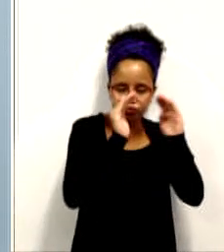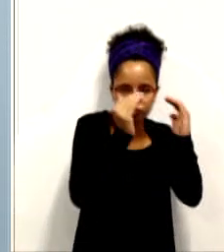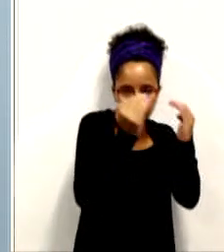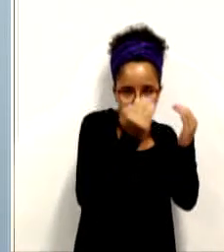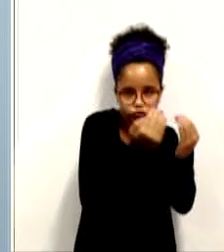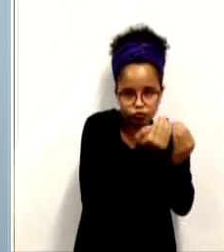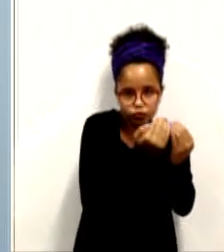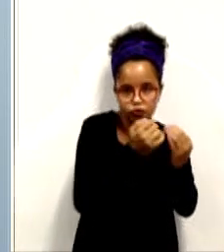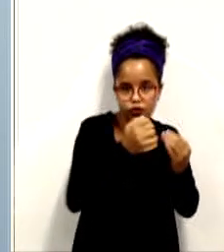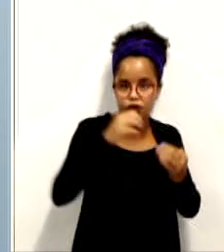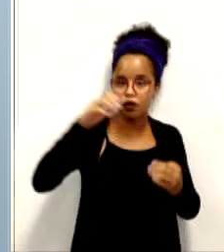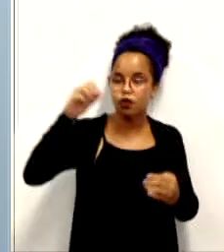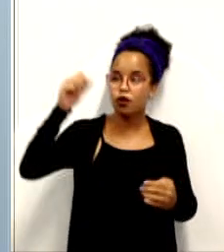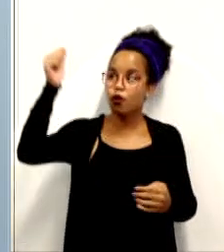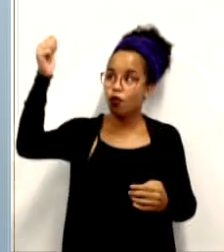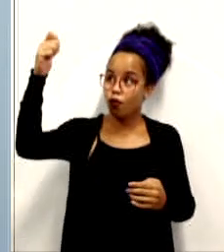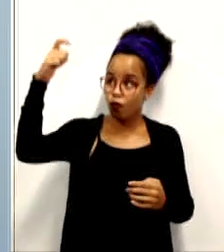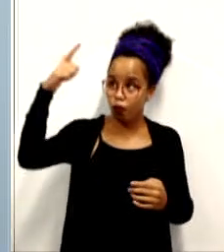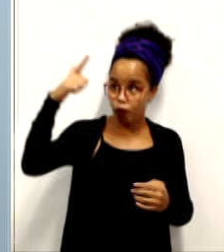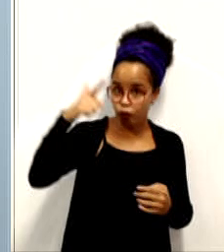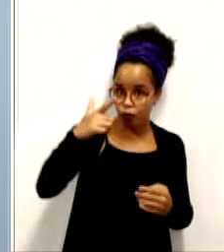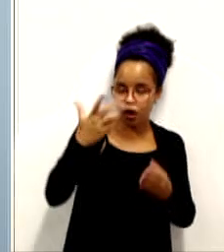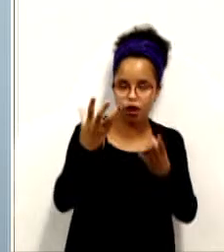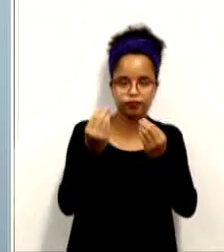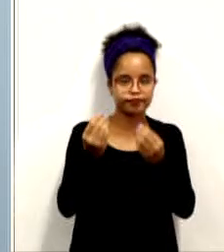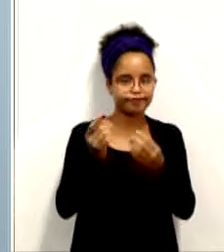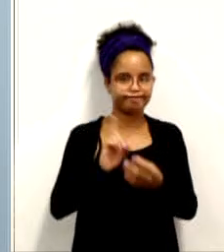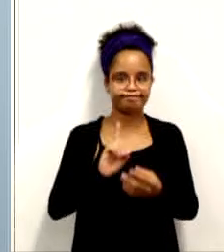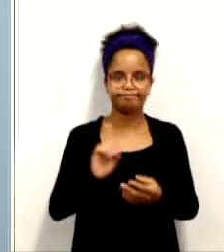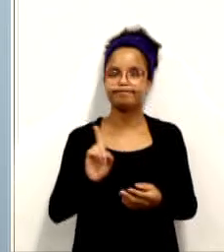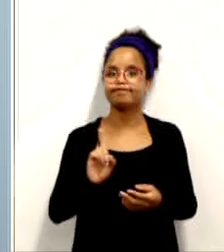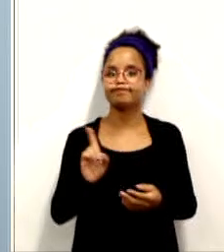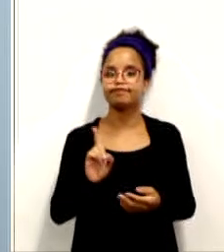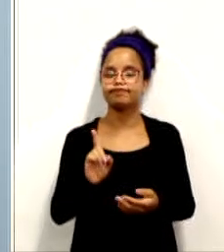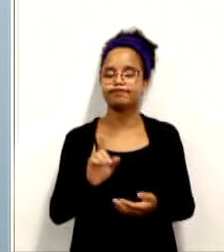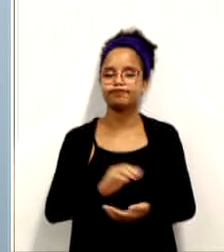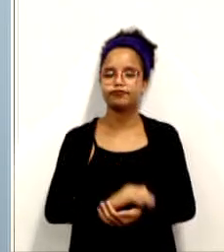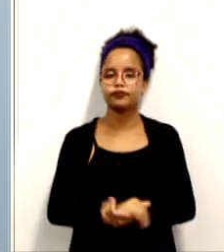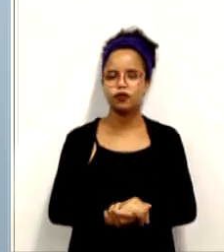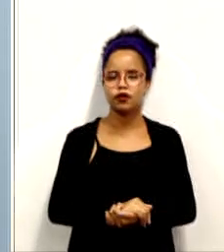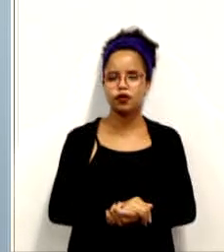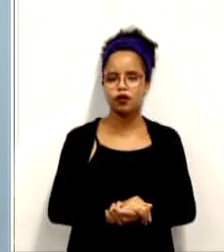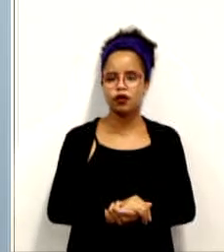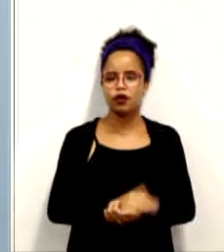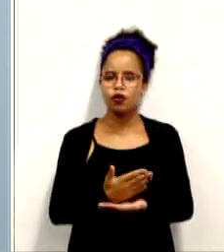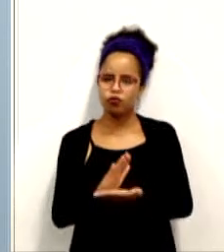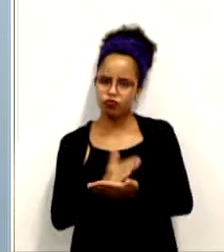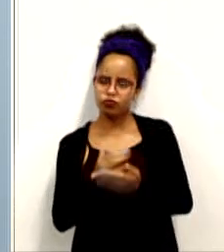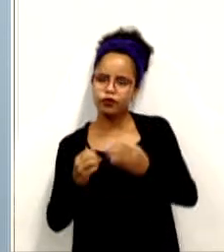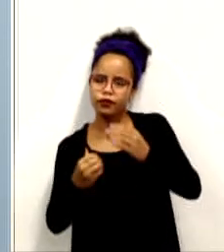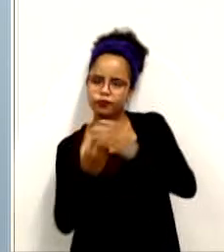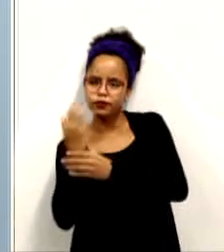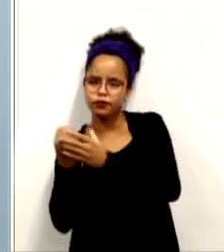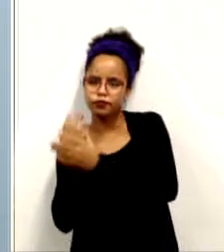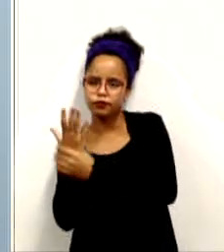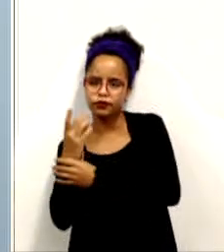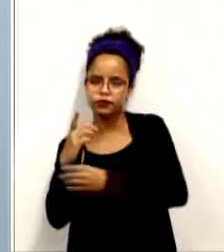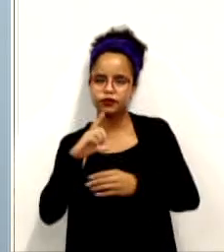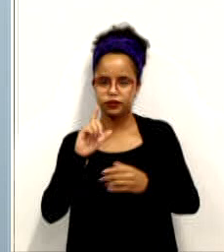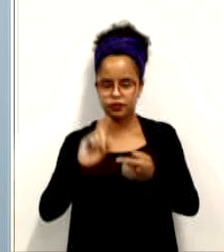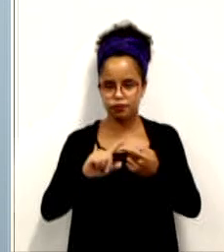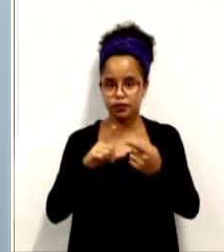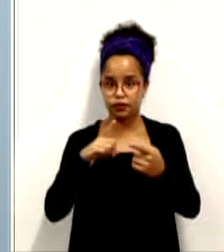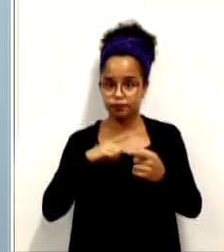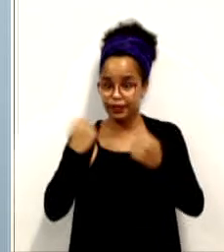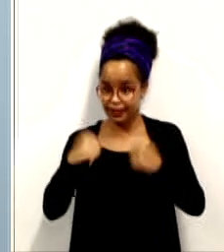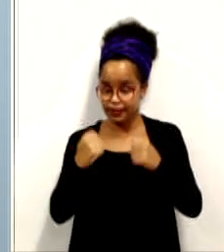luminosidade, mas não diretamente, né? Umas plantas, elas também se desenvolvem com muita água, né? É como